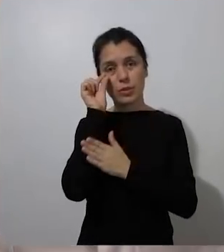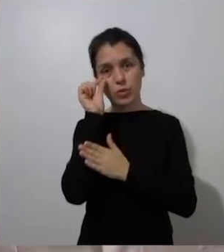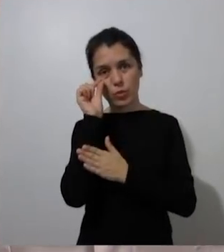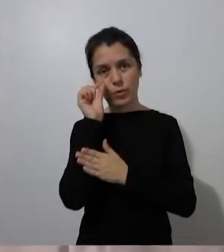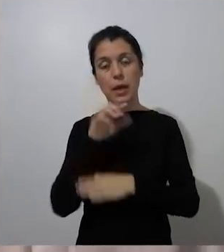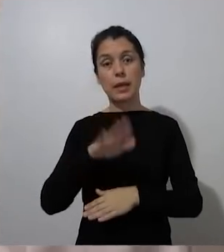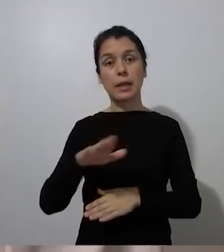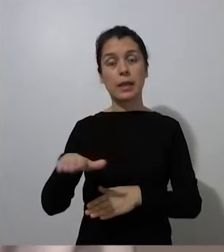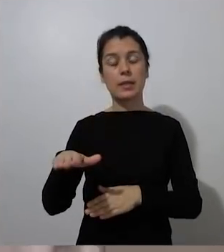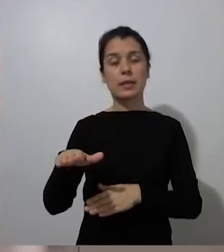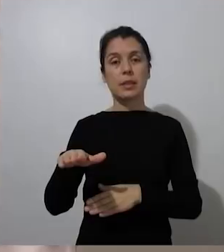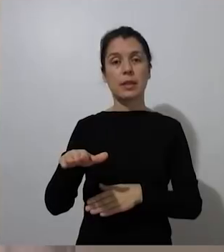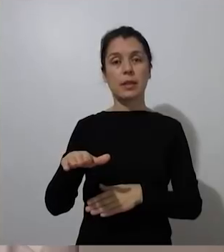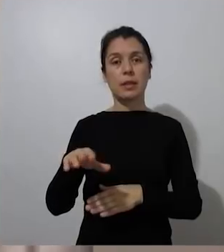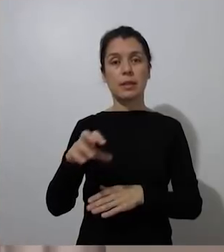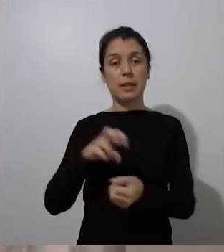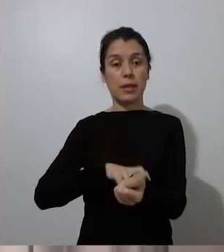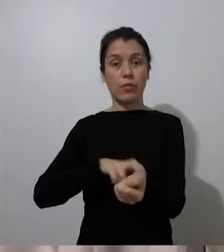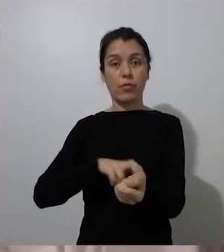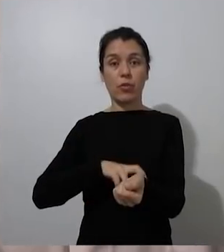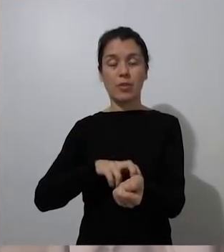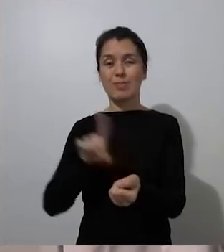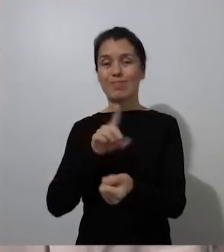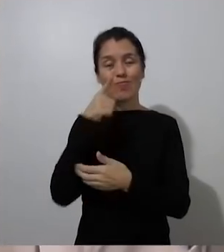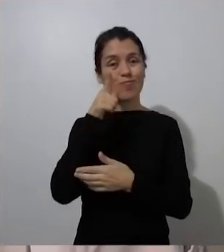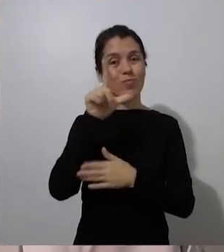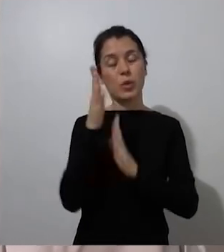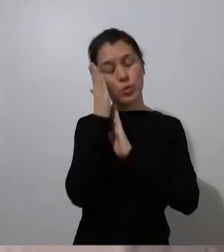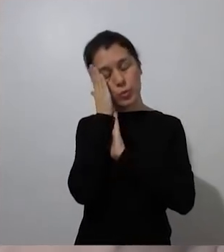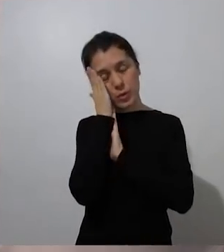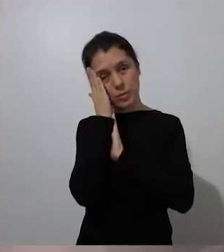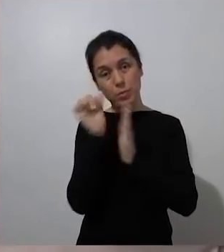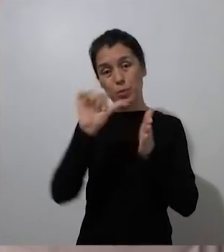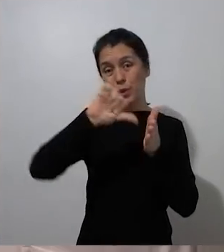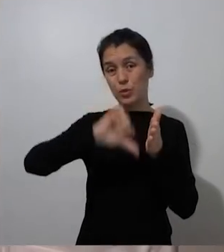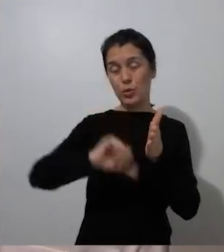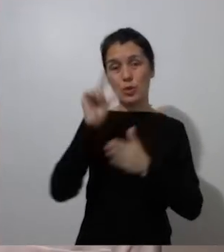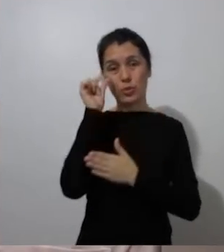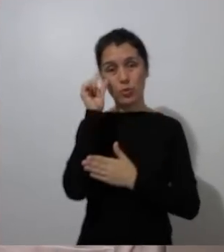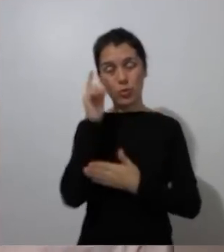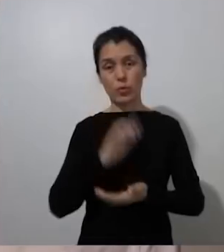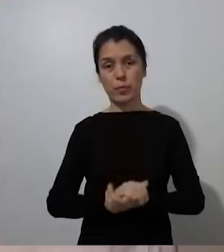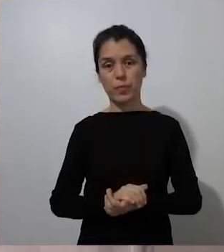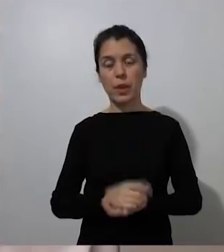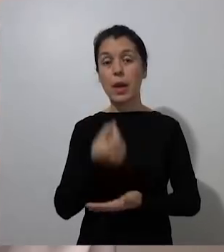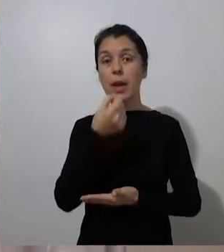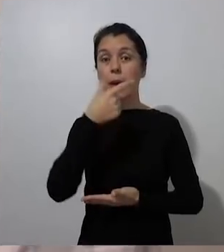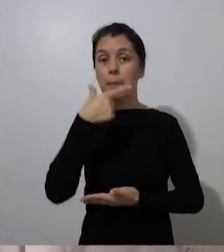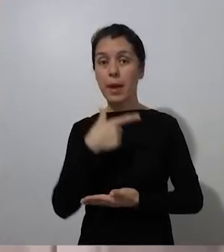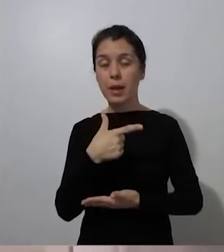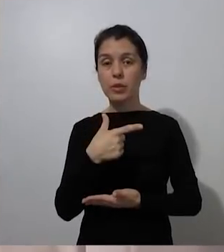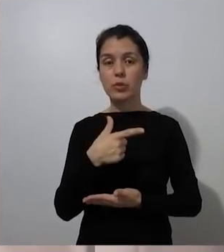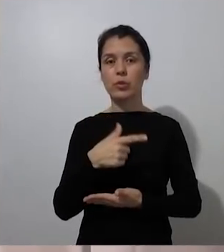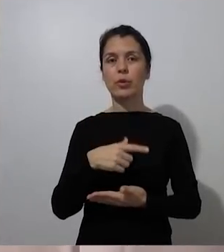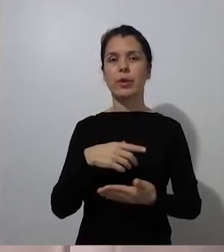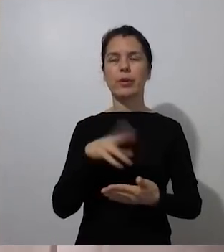criança ansiosa, então o cérebro a mil, não relaxa, também já vai ter prejuízo no seu sono. Então nós vamos notar que os remédios